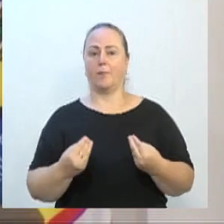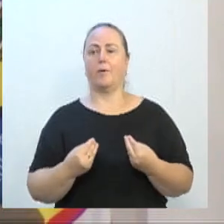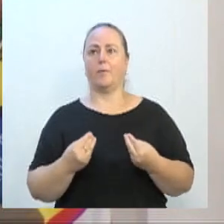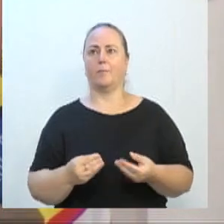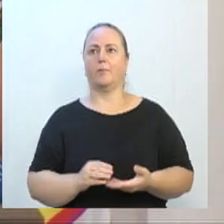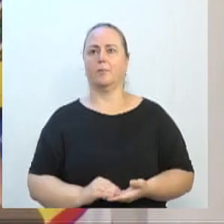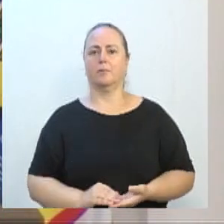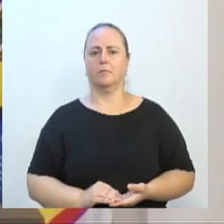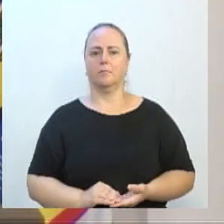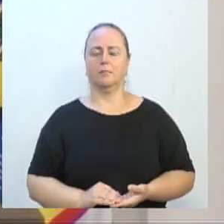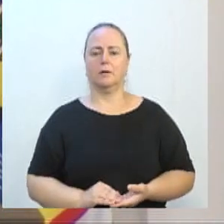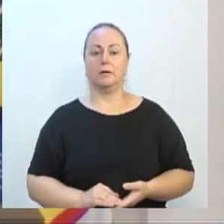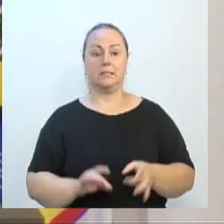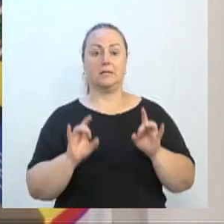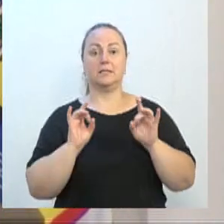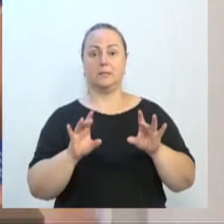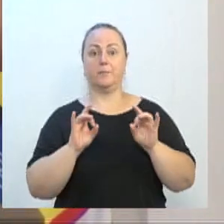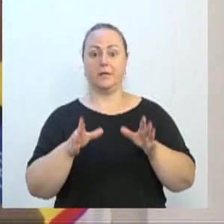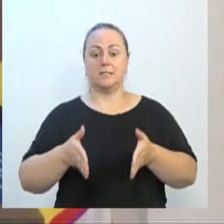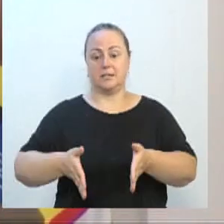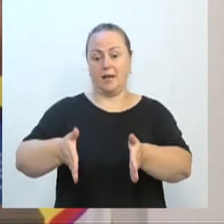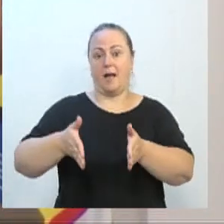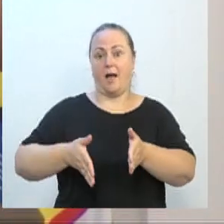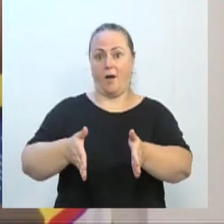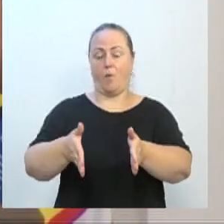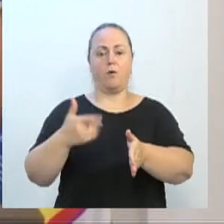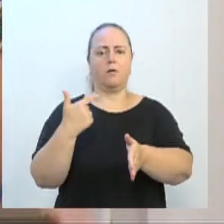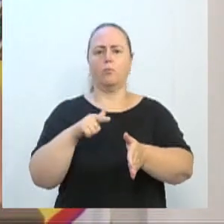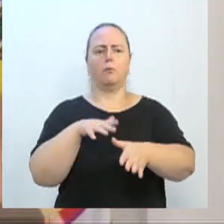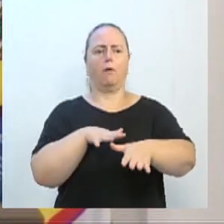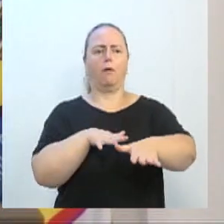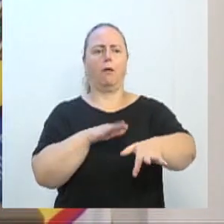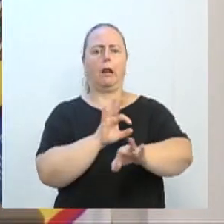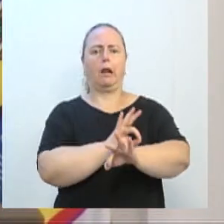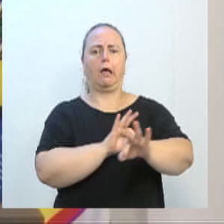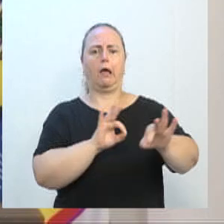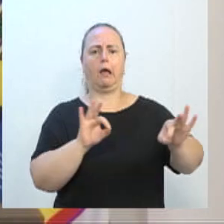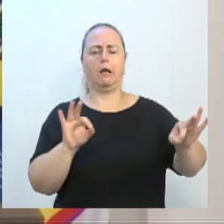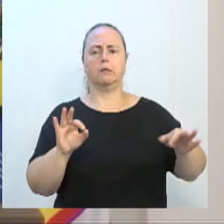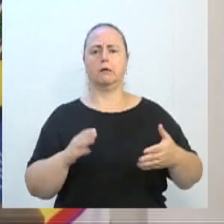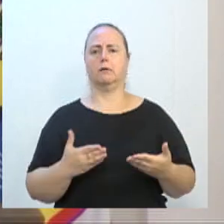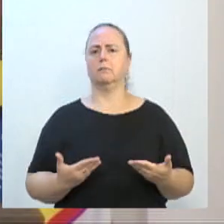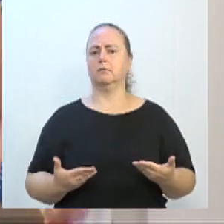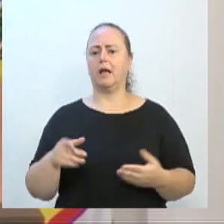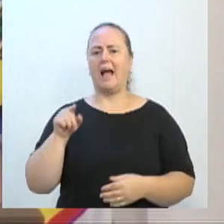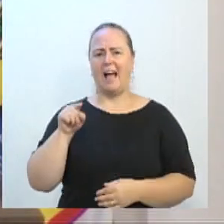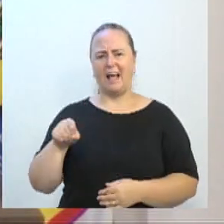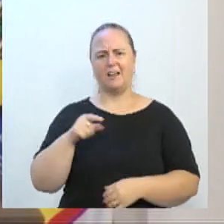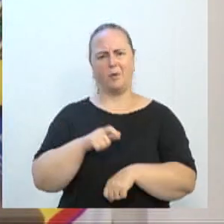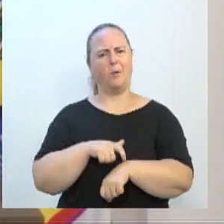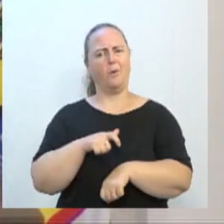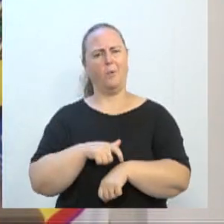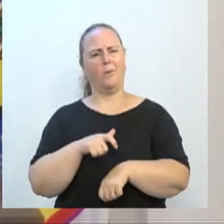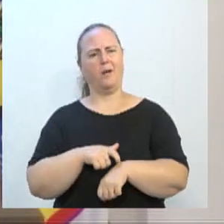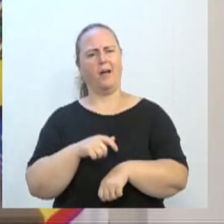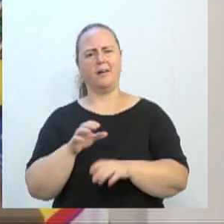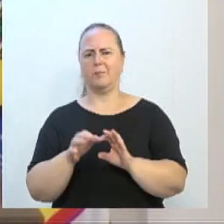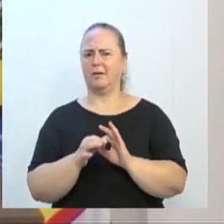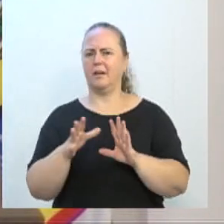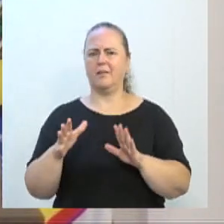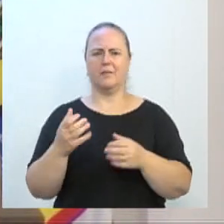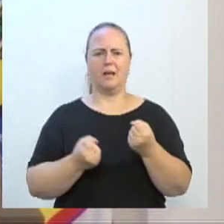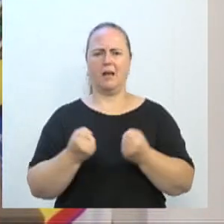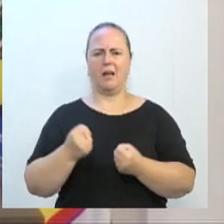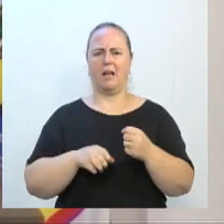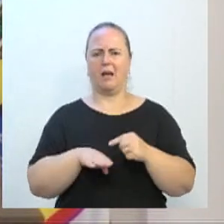no horário que não tem trânsito e no horário que mais seria necessário ter o transporte coletivo, tem o corredor liberado para os